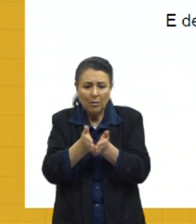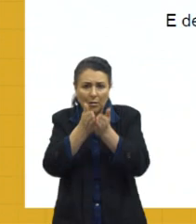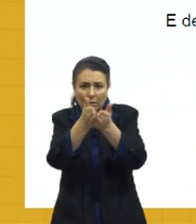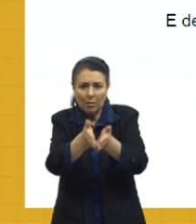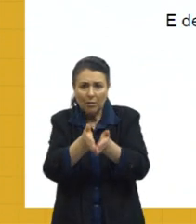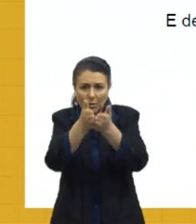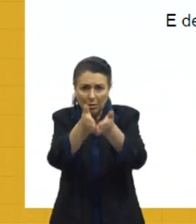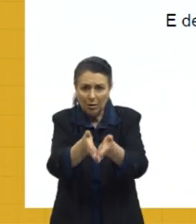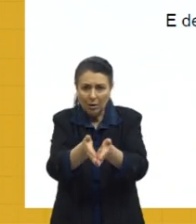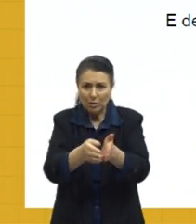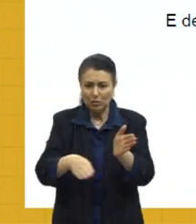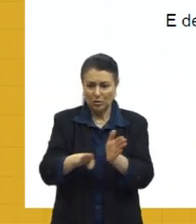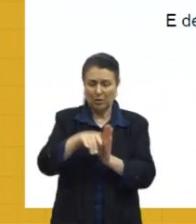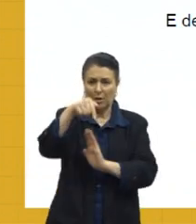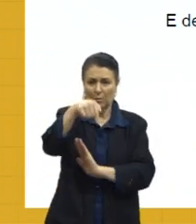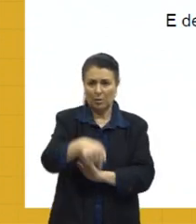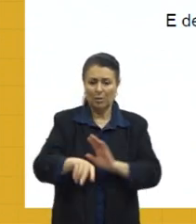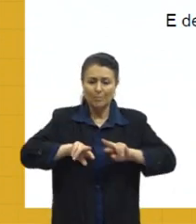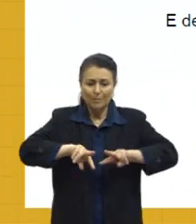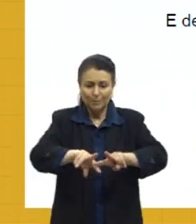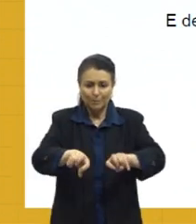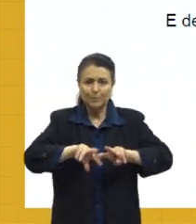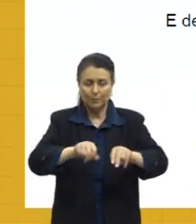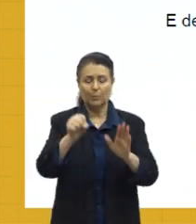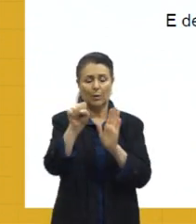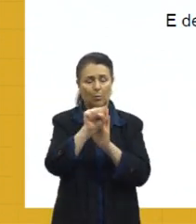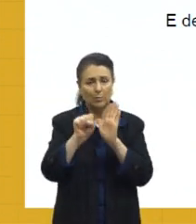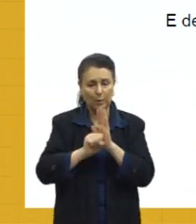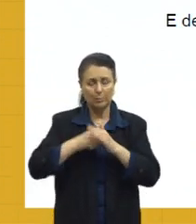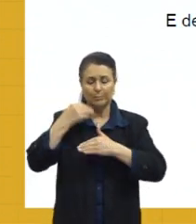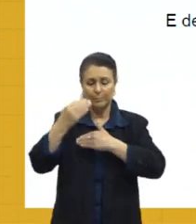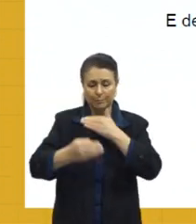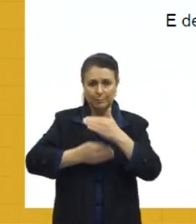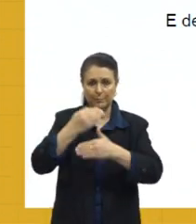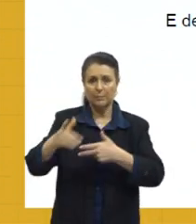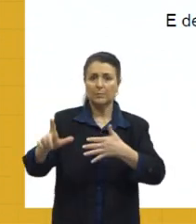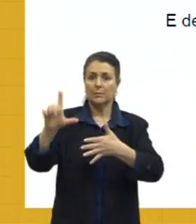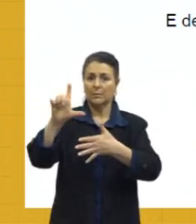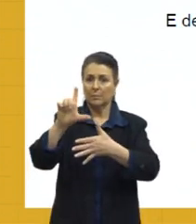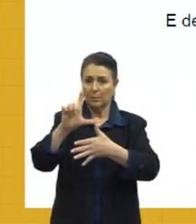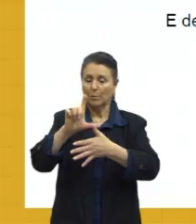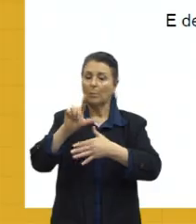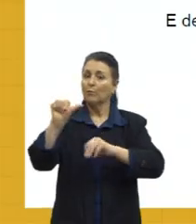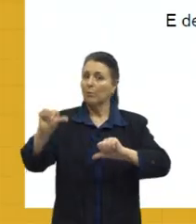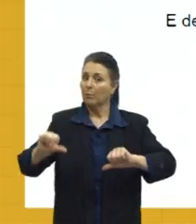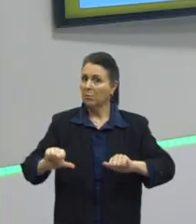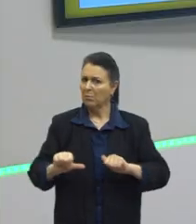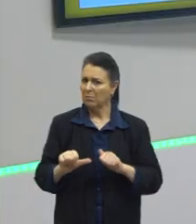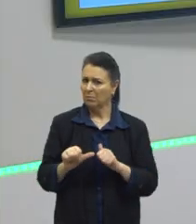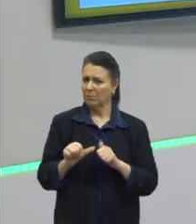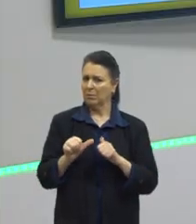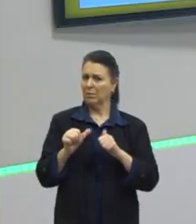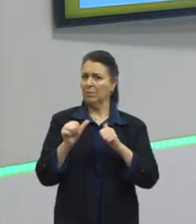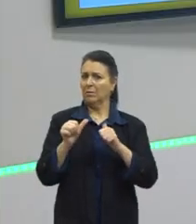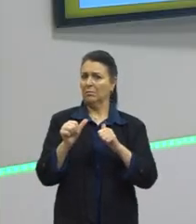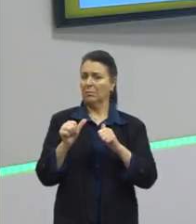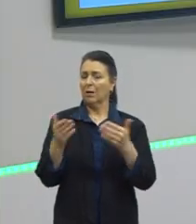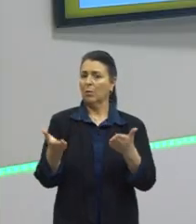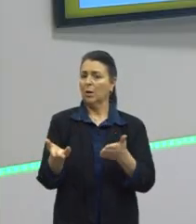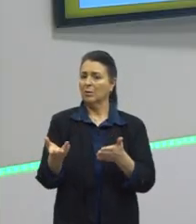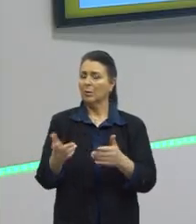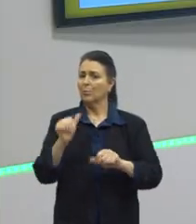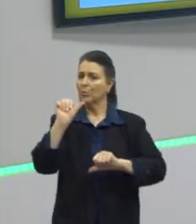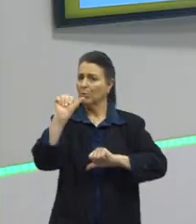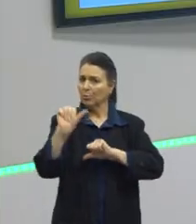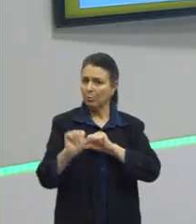dentes na garganta. passaram-se os séculos e a América Latina aprimorou essas funções. O isso quer dizer? Nós estamos revertendo, né,